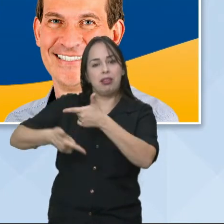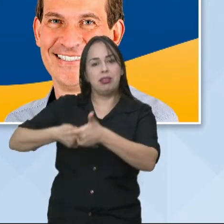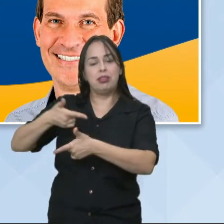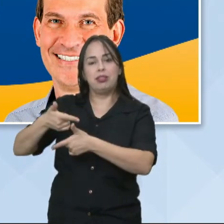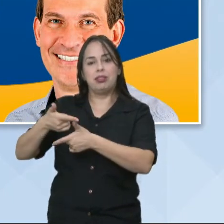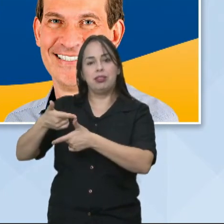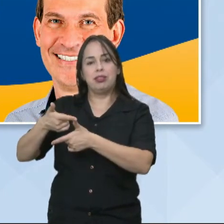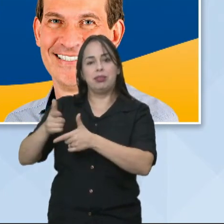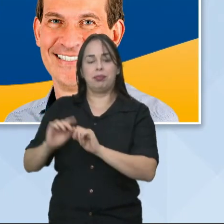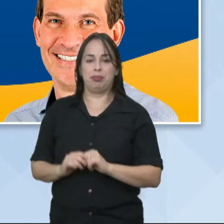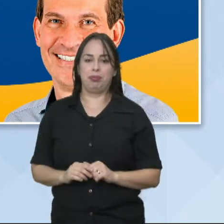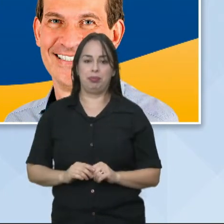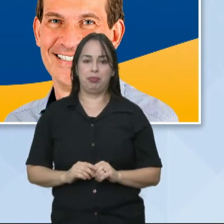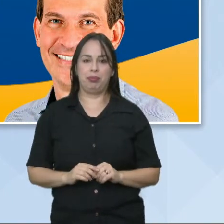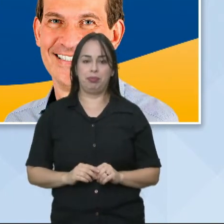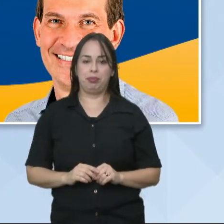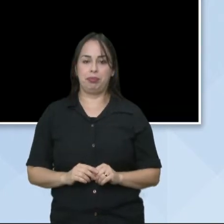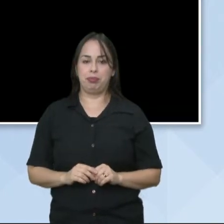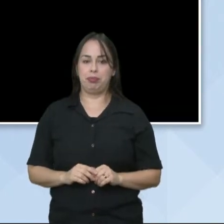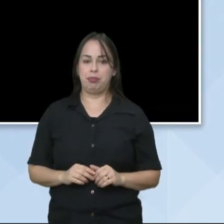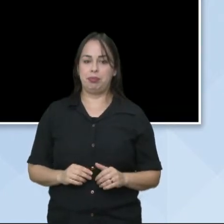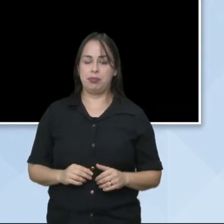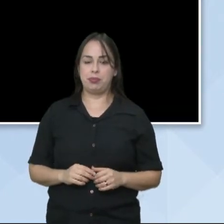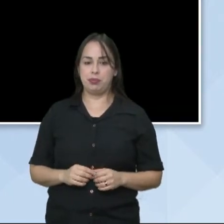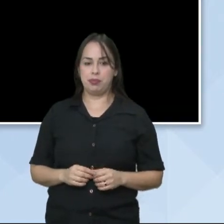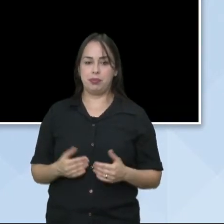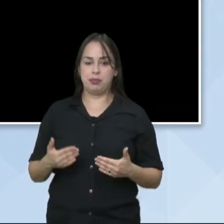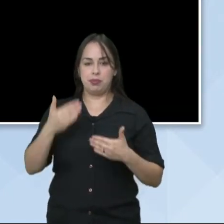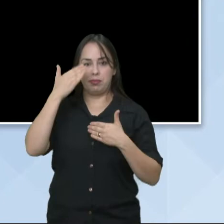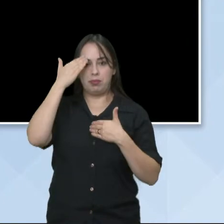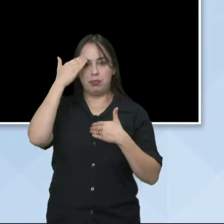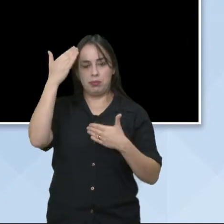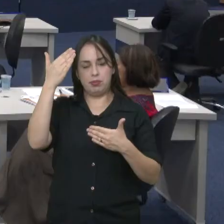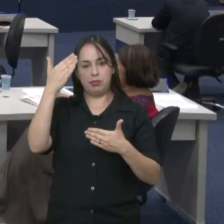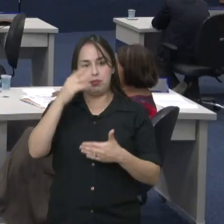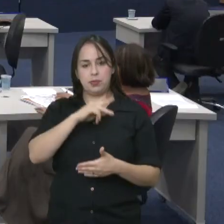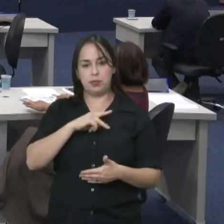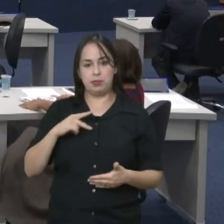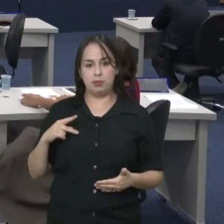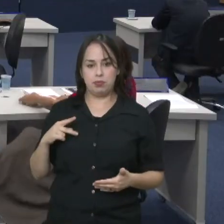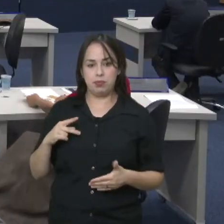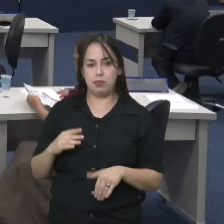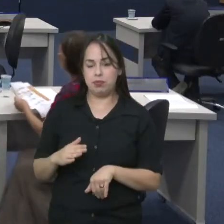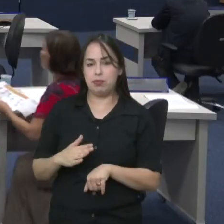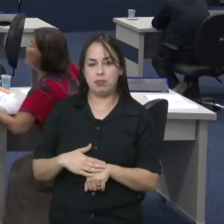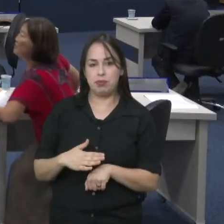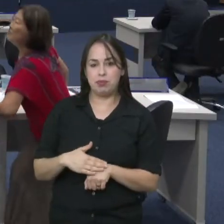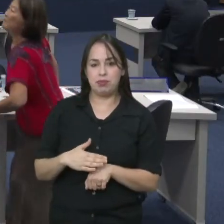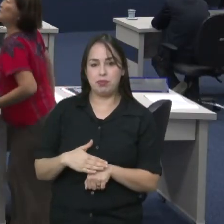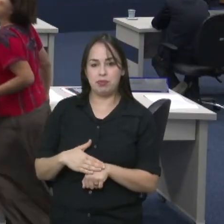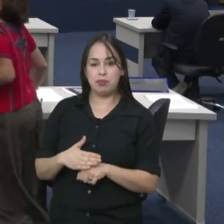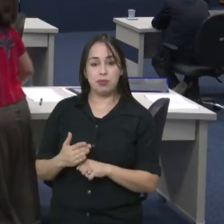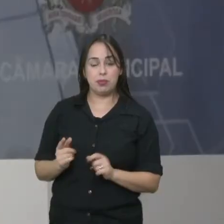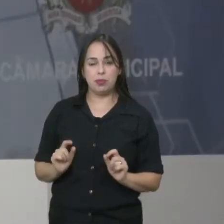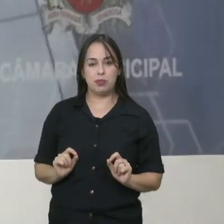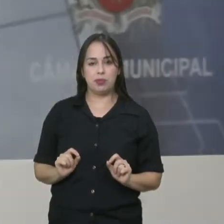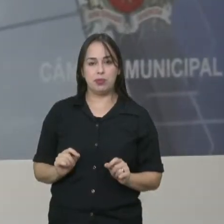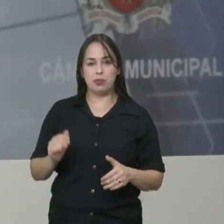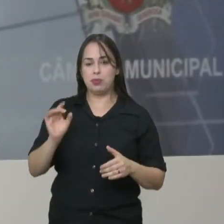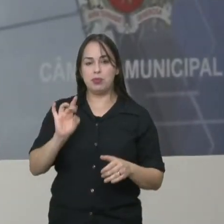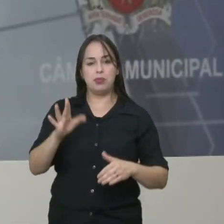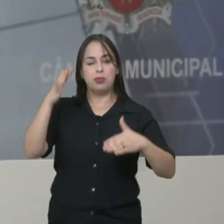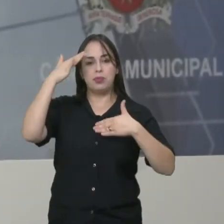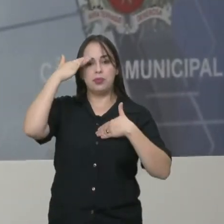forma correta de trabalhar. Obrigado, presidente. Esse é um momento de